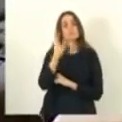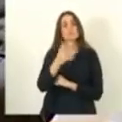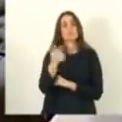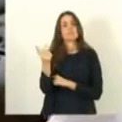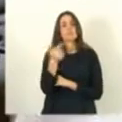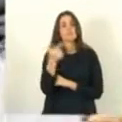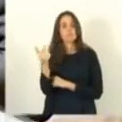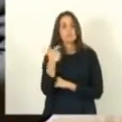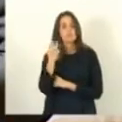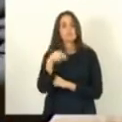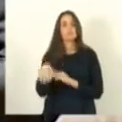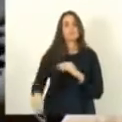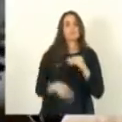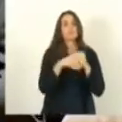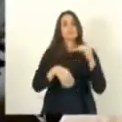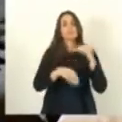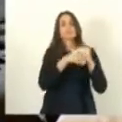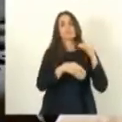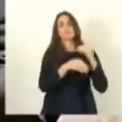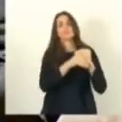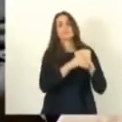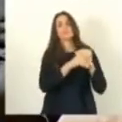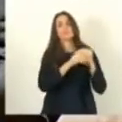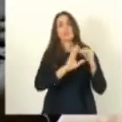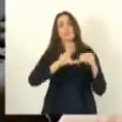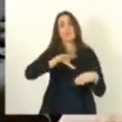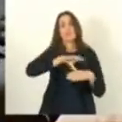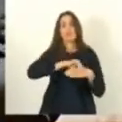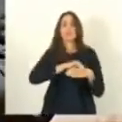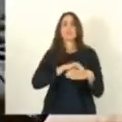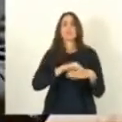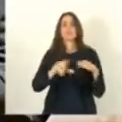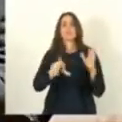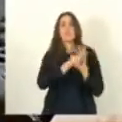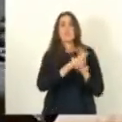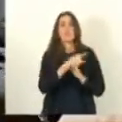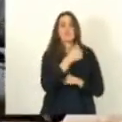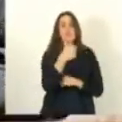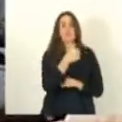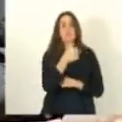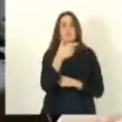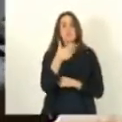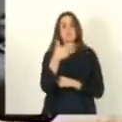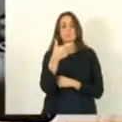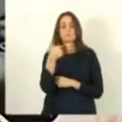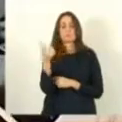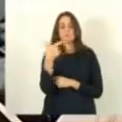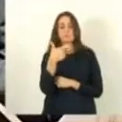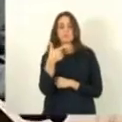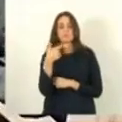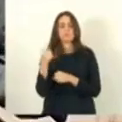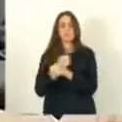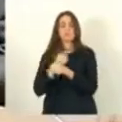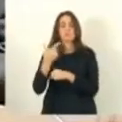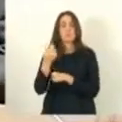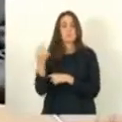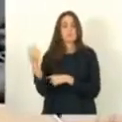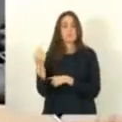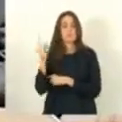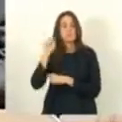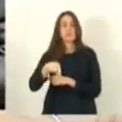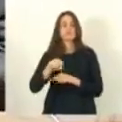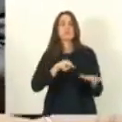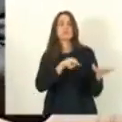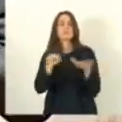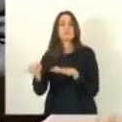275.022, que acrescenta item ao anexo único da Lei 11.212, de 29 de outubro de 2020, que institui a